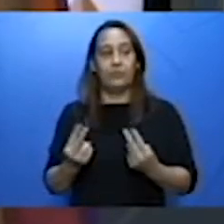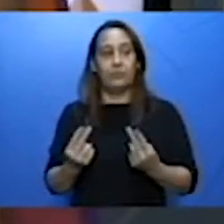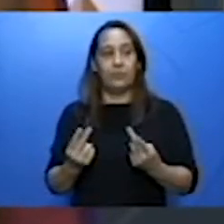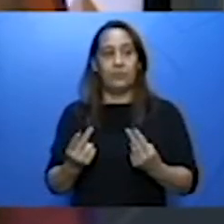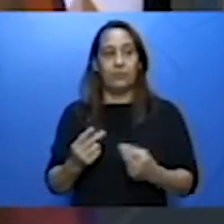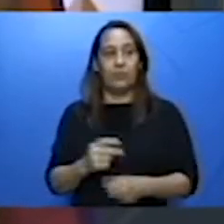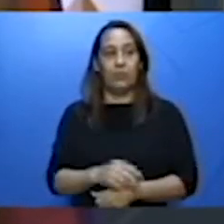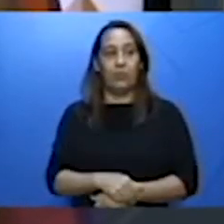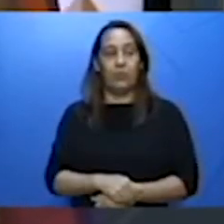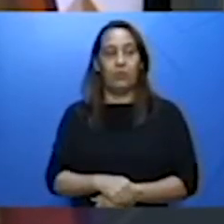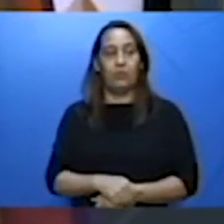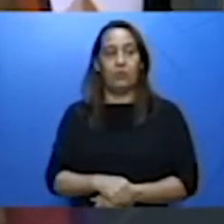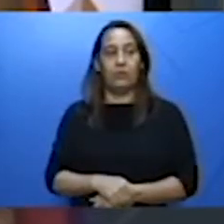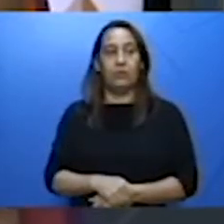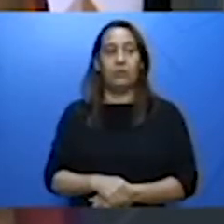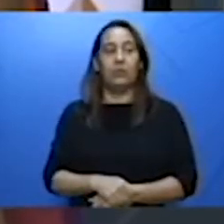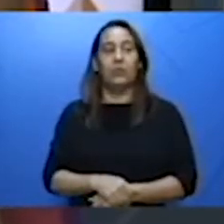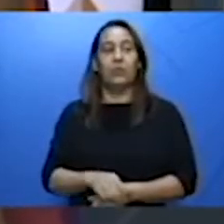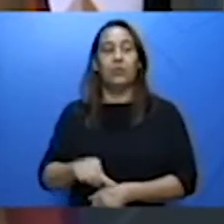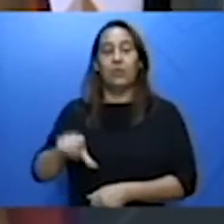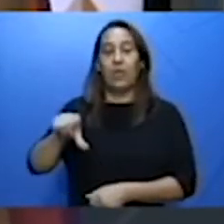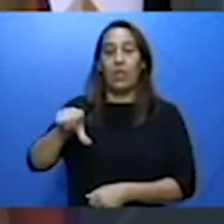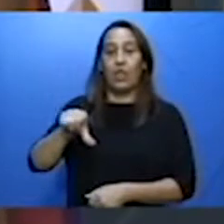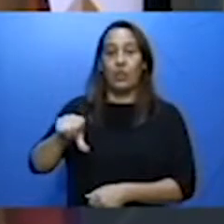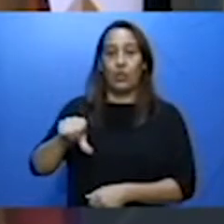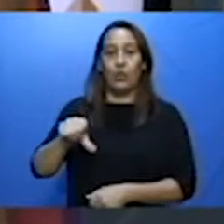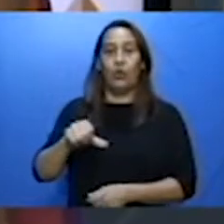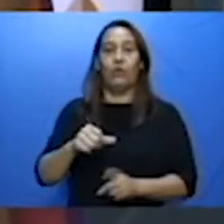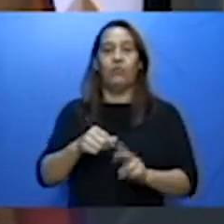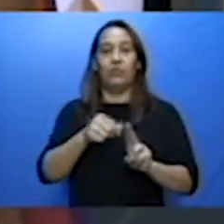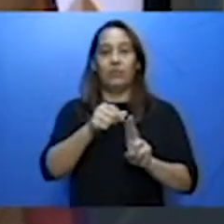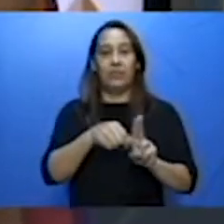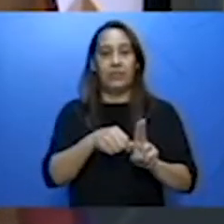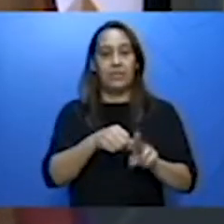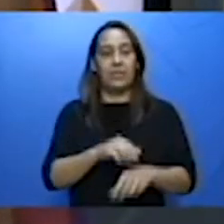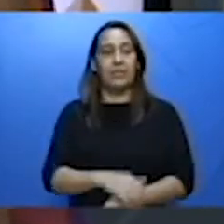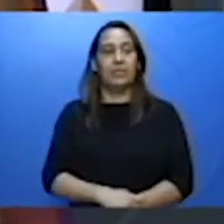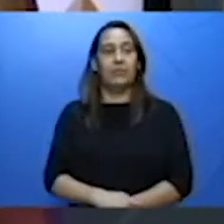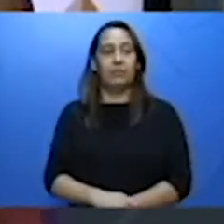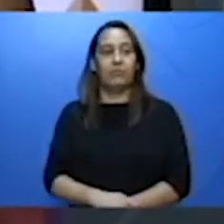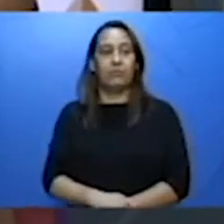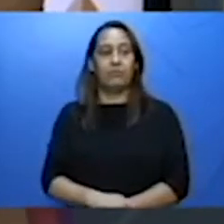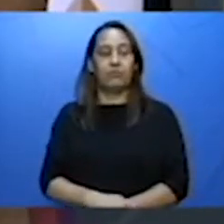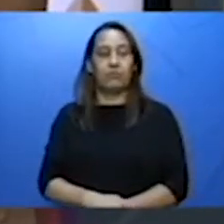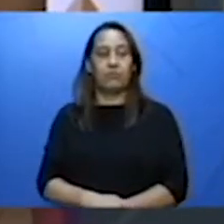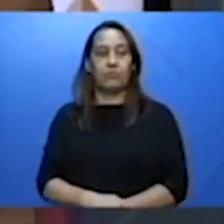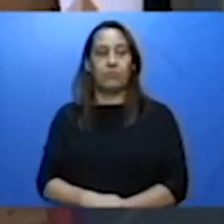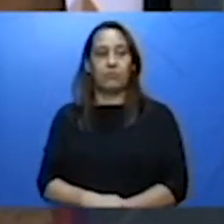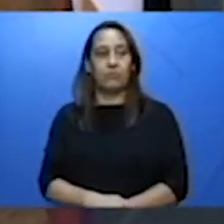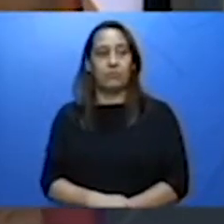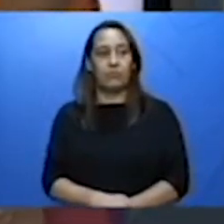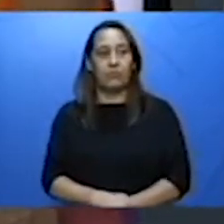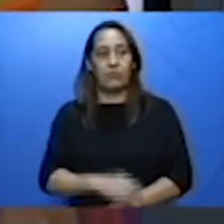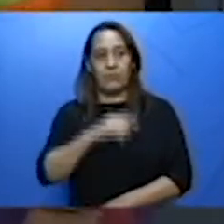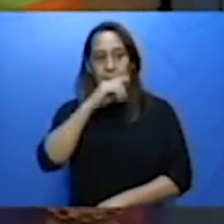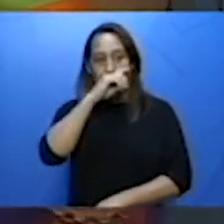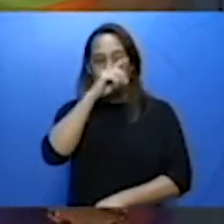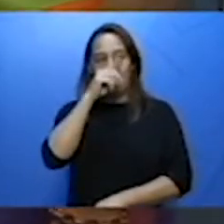8 dezenas mais uma dezena. Quanto que dá isso aqui, pessoal? 9 dezenas.